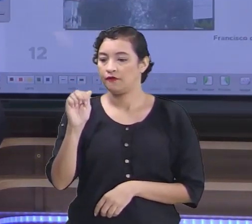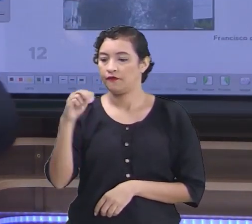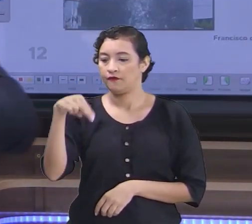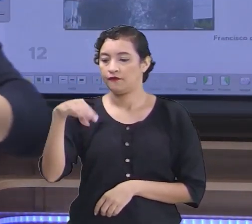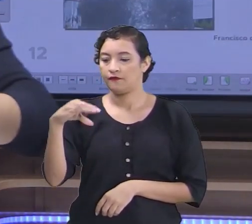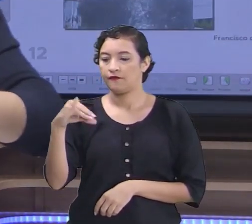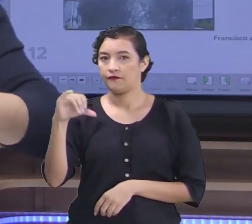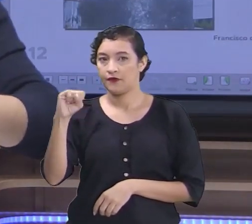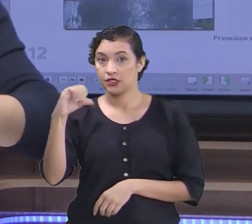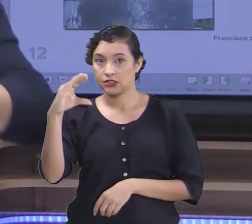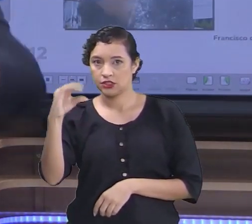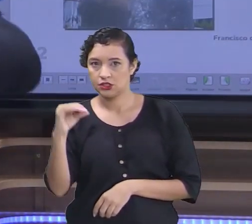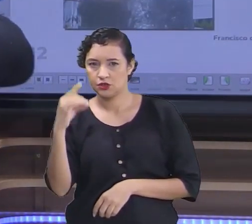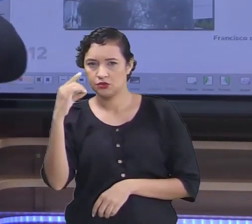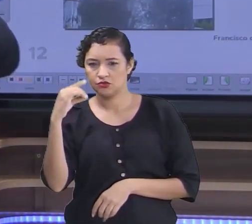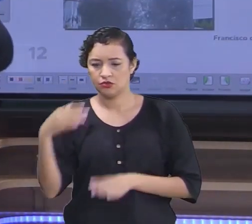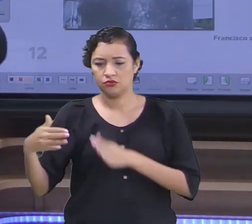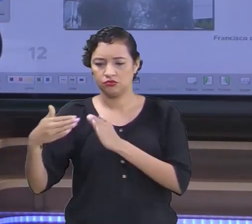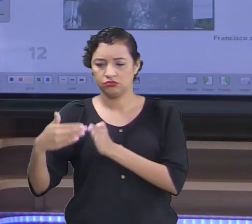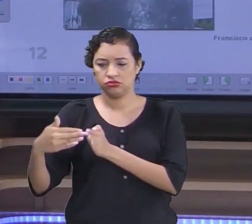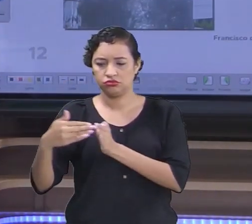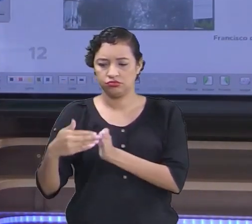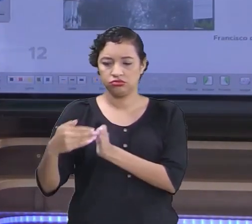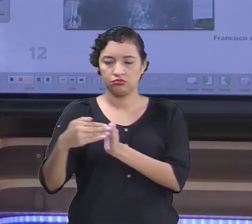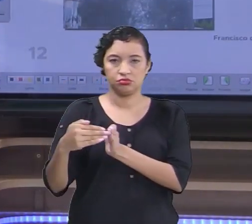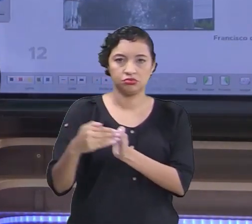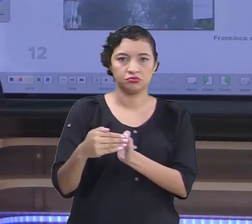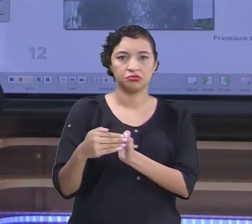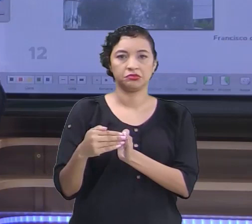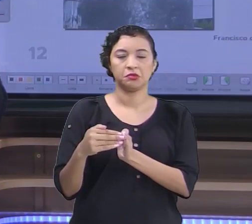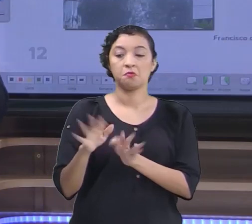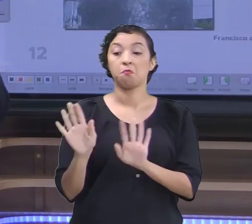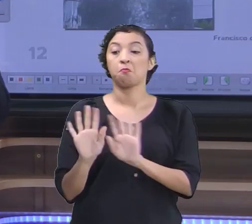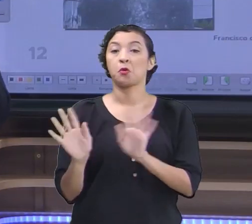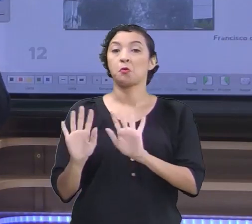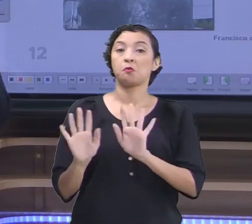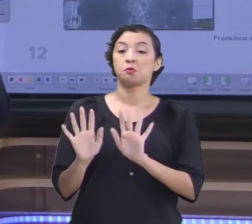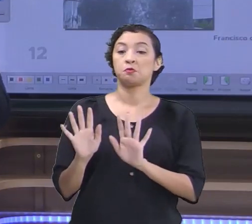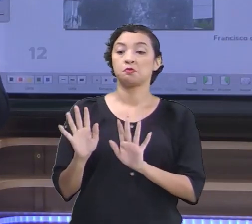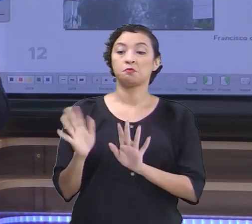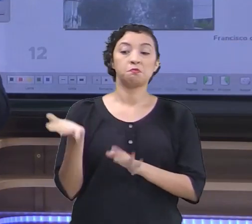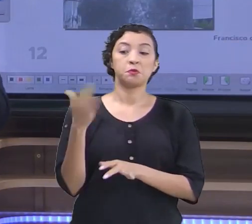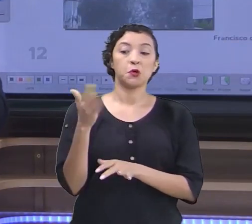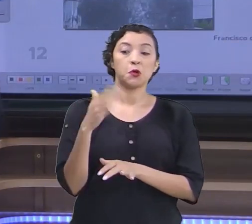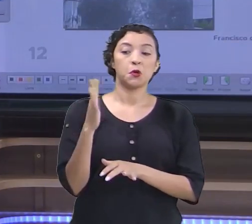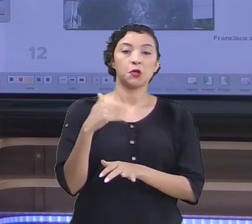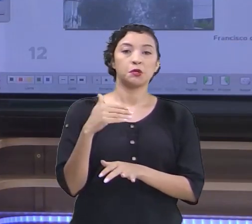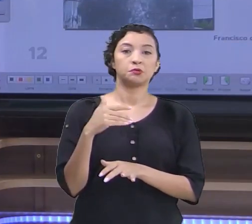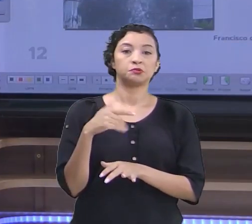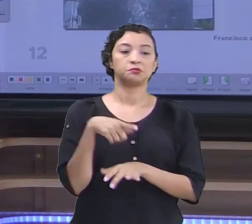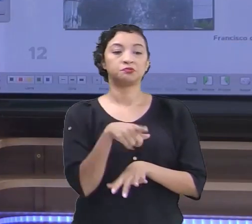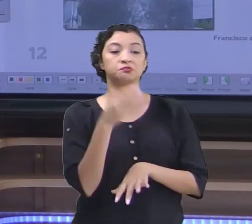De repente Franciscão fala: gente, vamos parar o nosso barco para nós fazermos